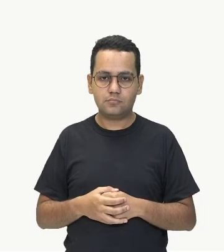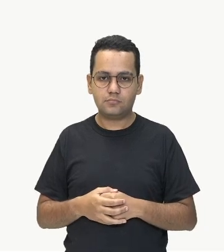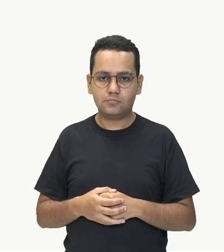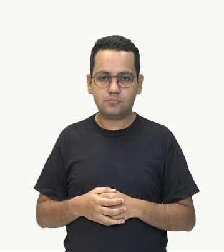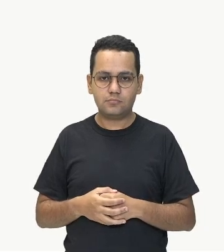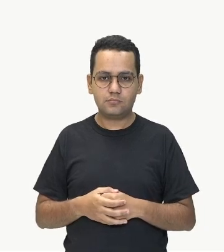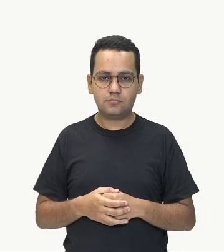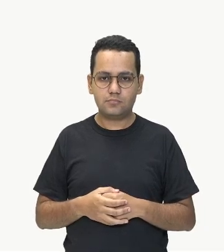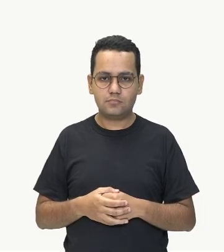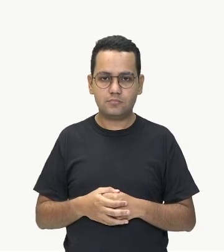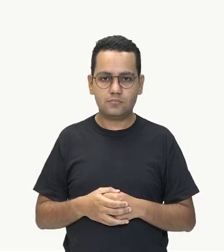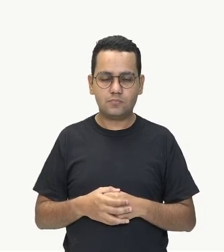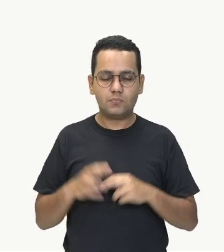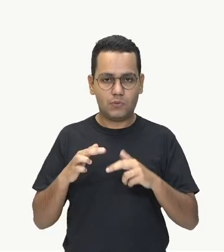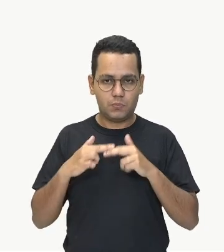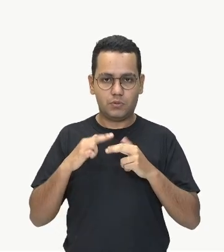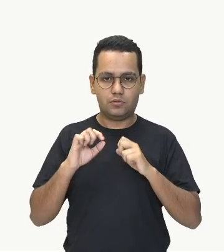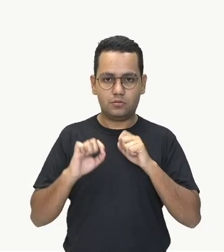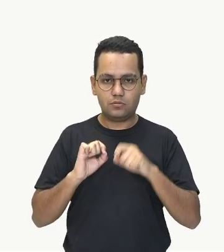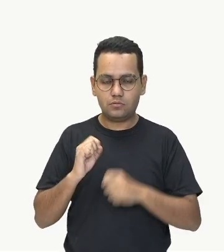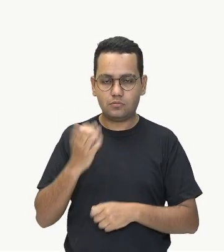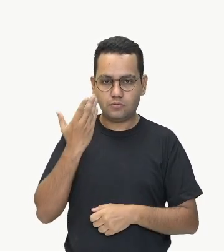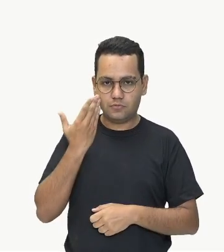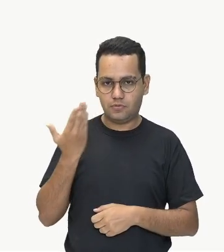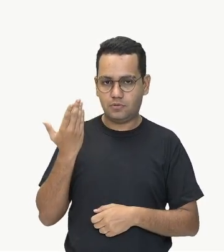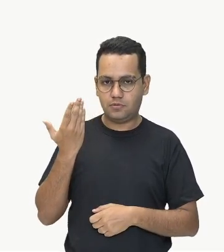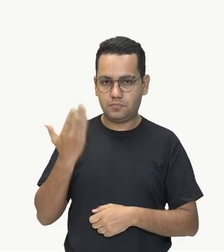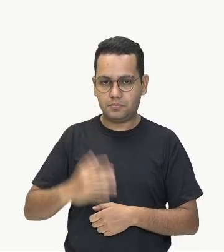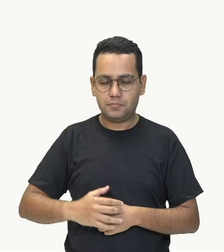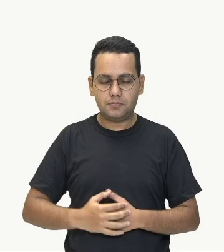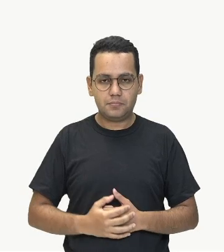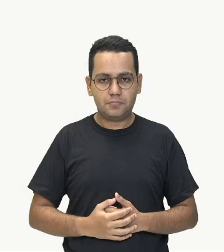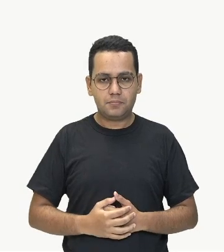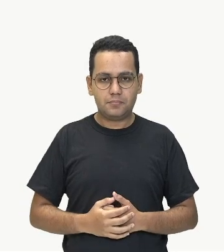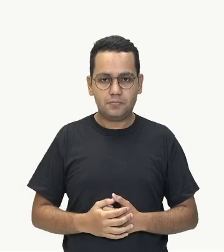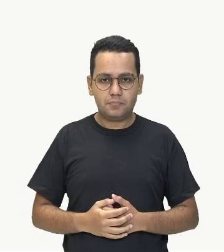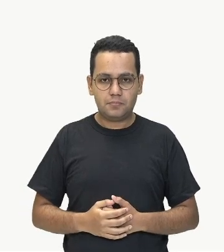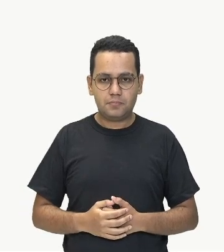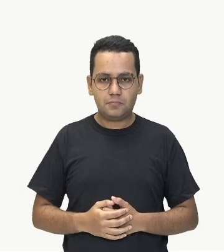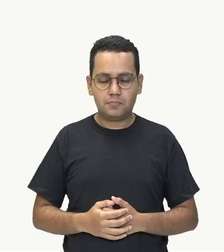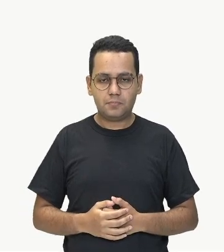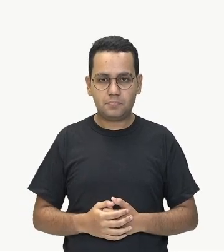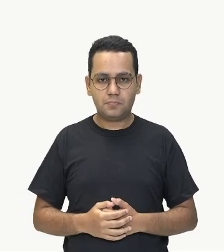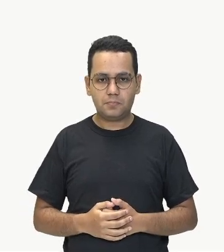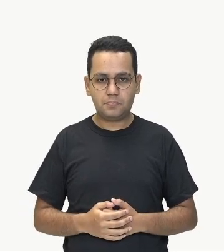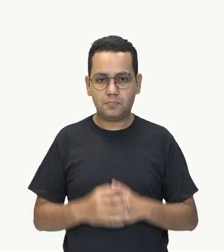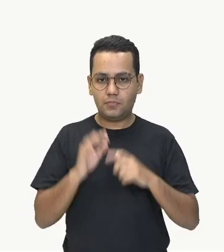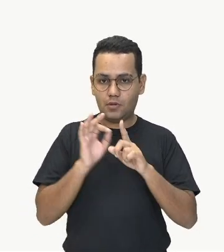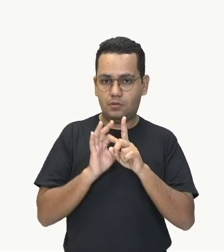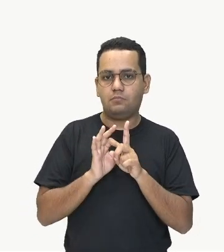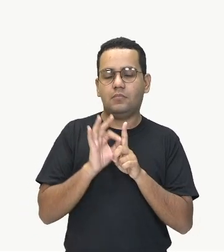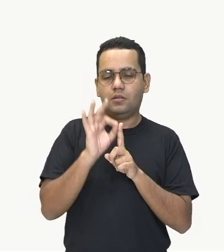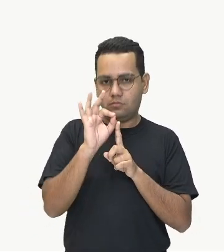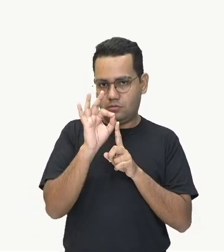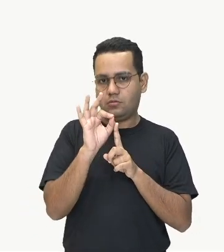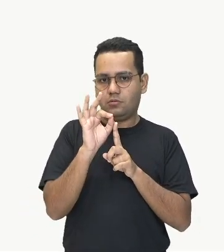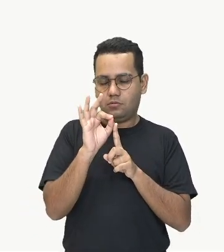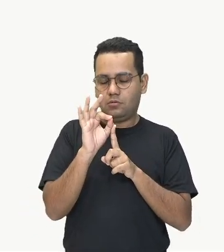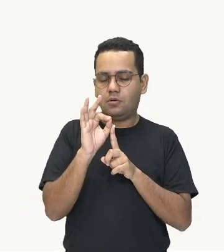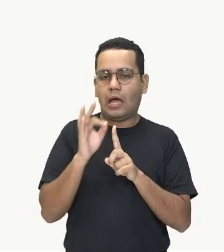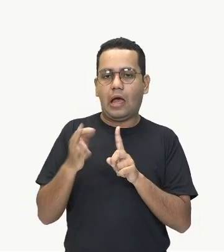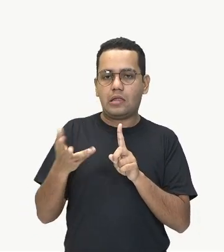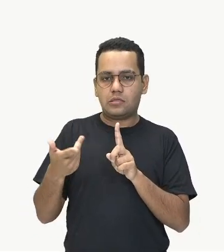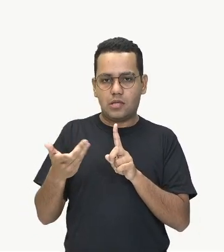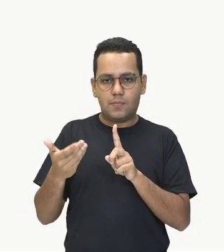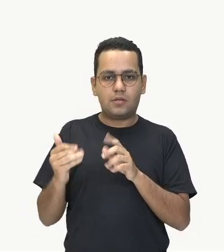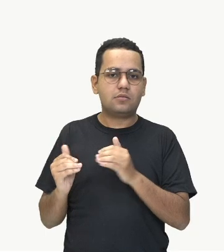Claro como vocês estão vendo aí na na nessa aplicação aumentando a temperatura eu aumento a energia cinética mas tem